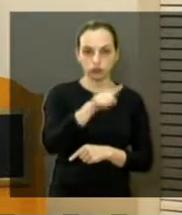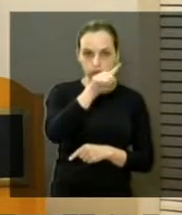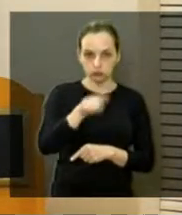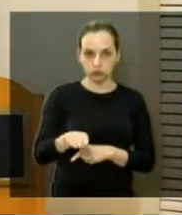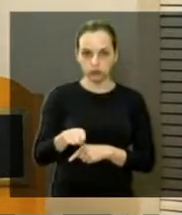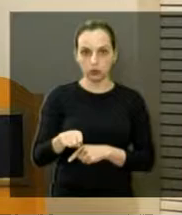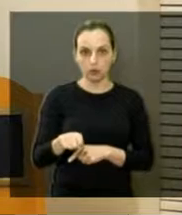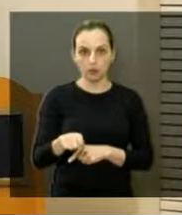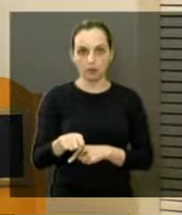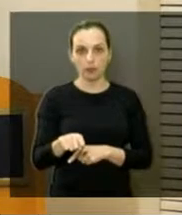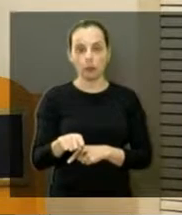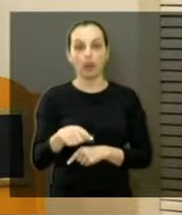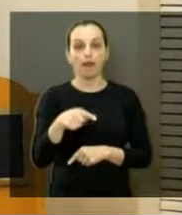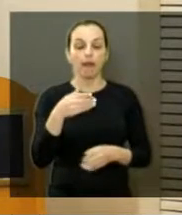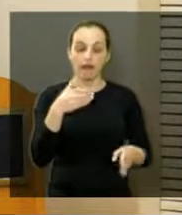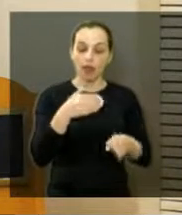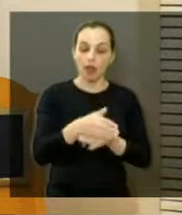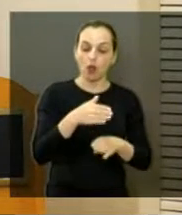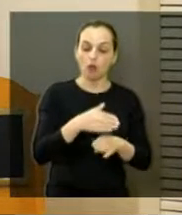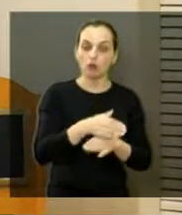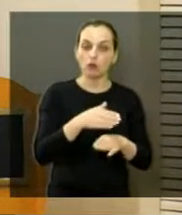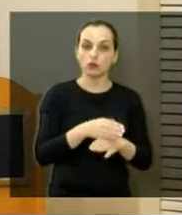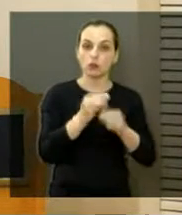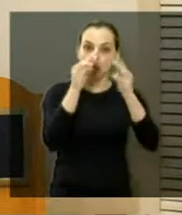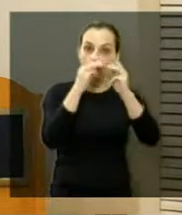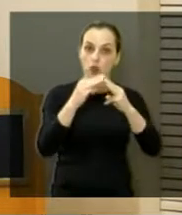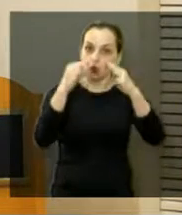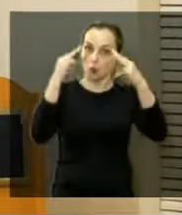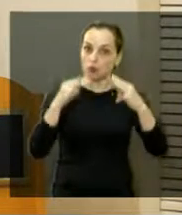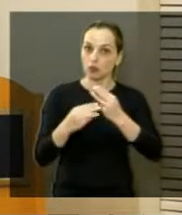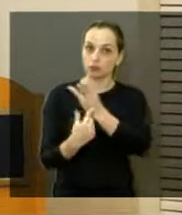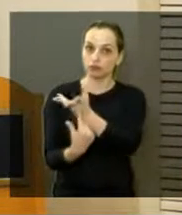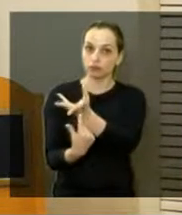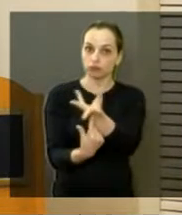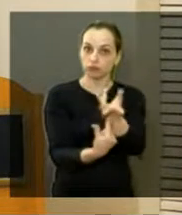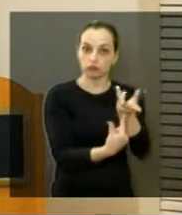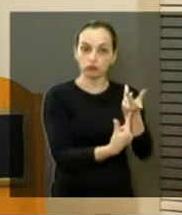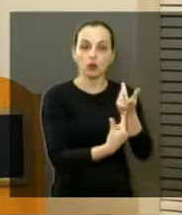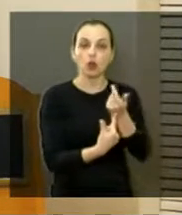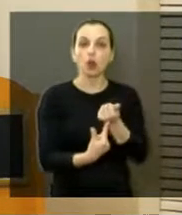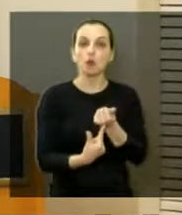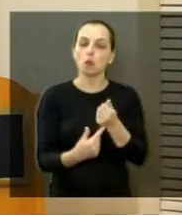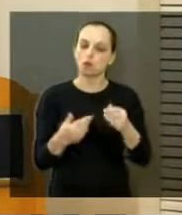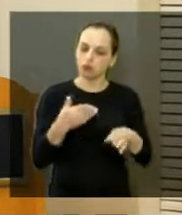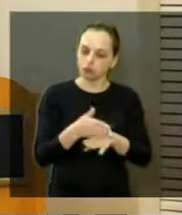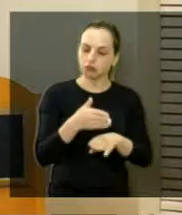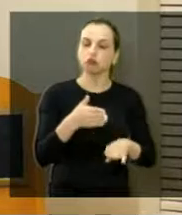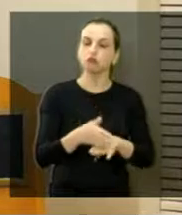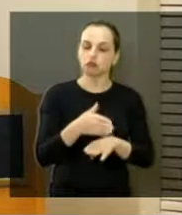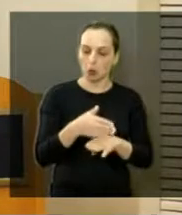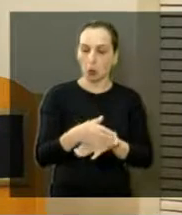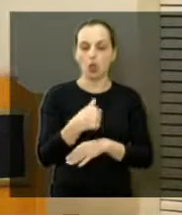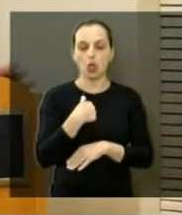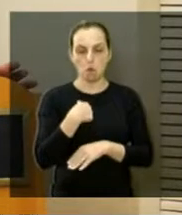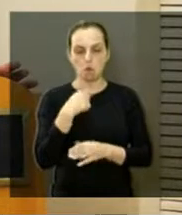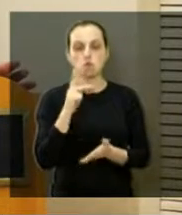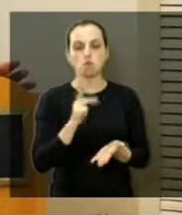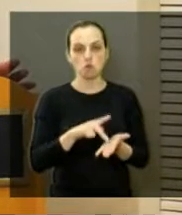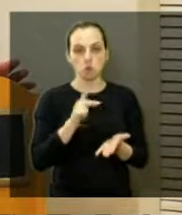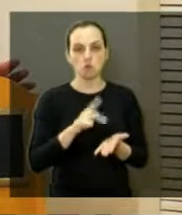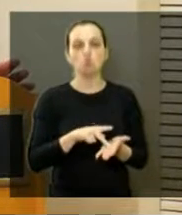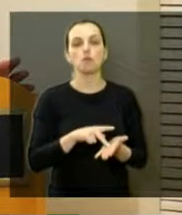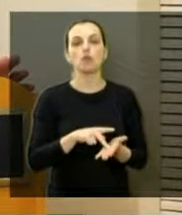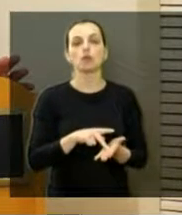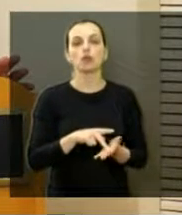Errou muito o Museu de Arte de São Paulo e também esse artista chamado Wagner. Errou muito, né? Eu estou deixando